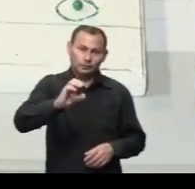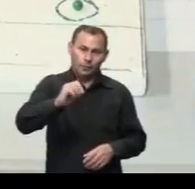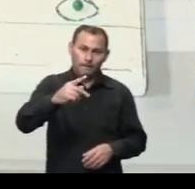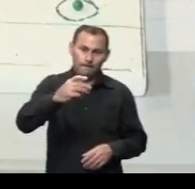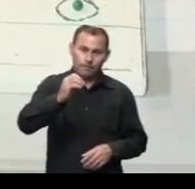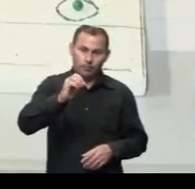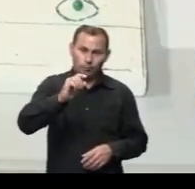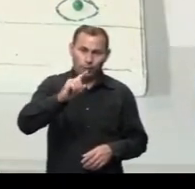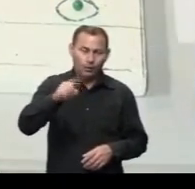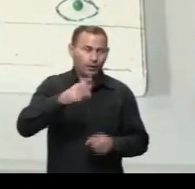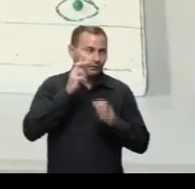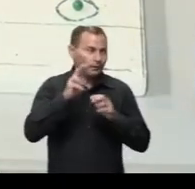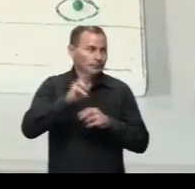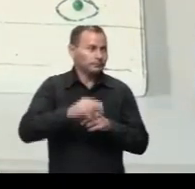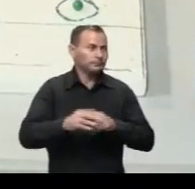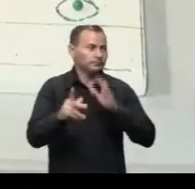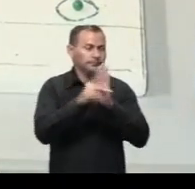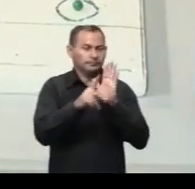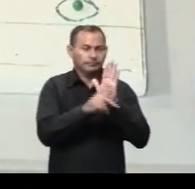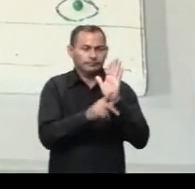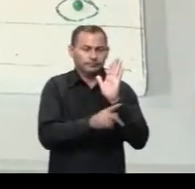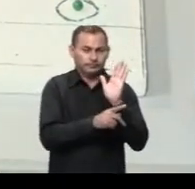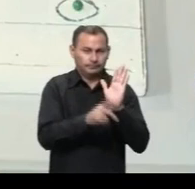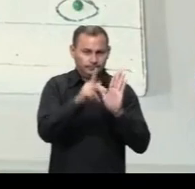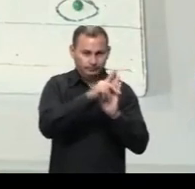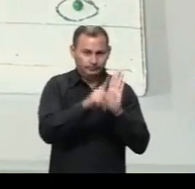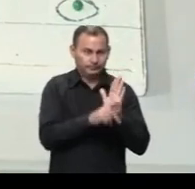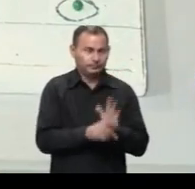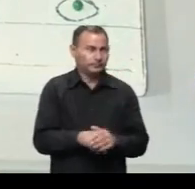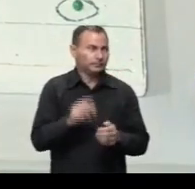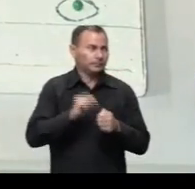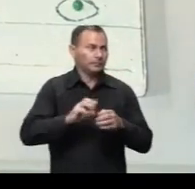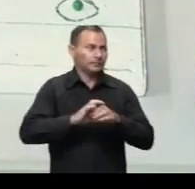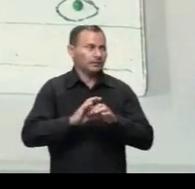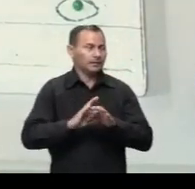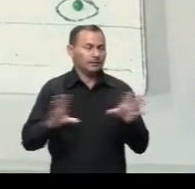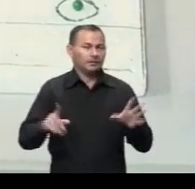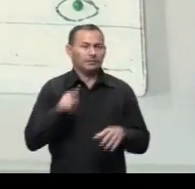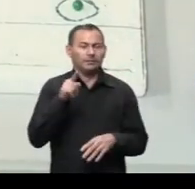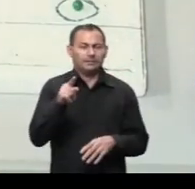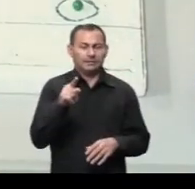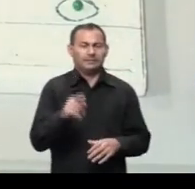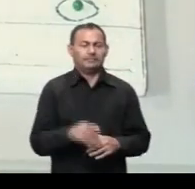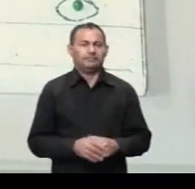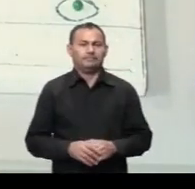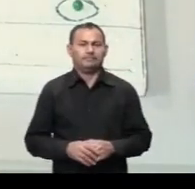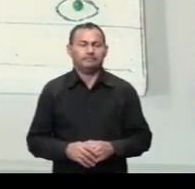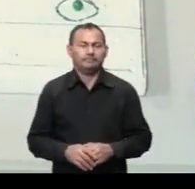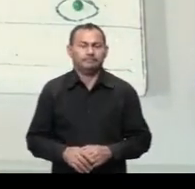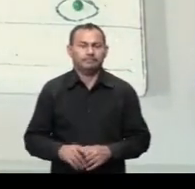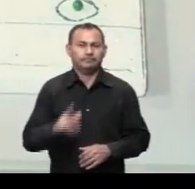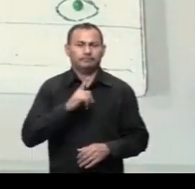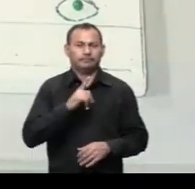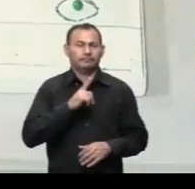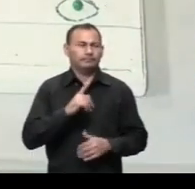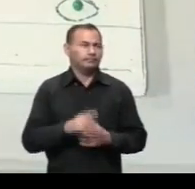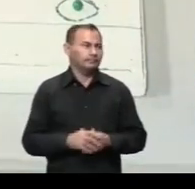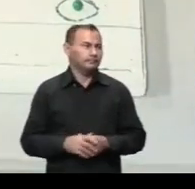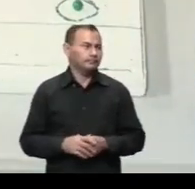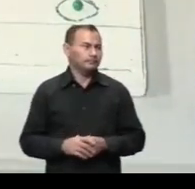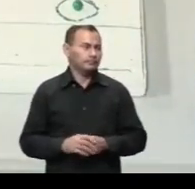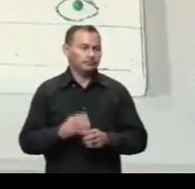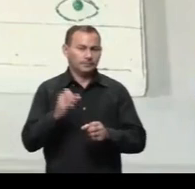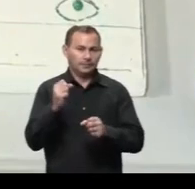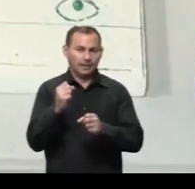vai utilizar aquele projeto que foi disponibilizado para você. Então, a gente tem